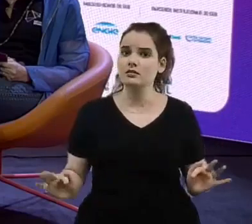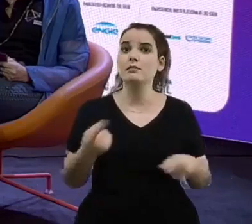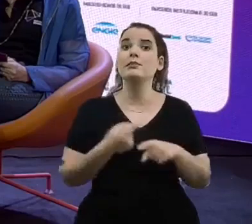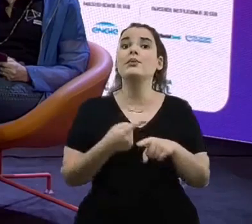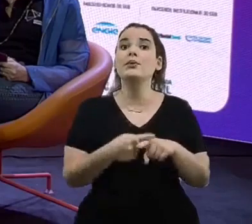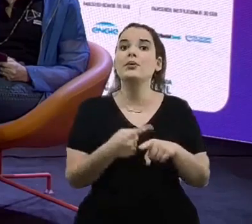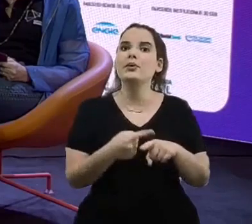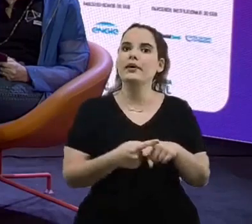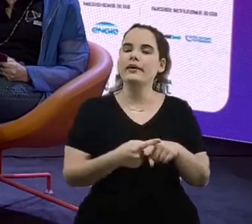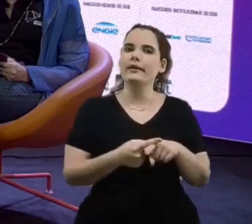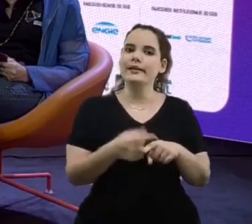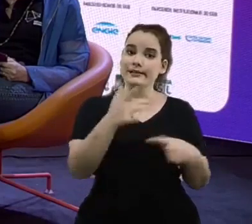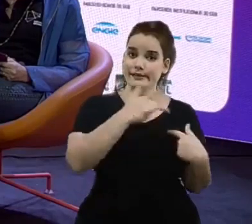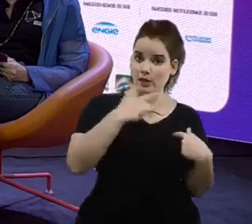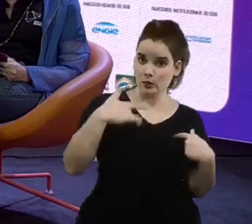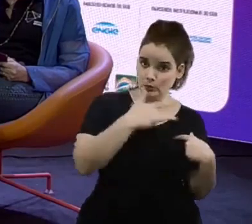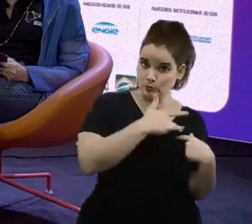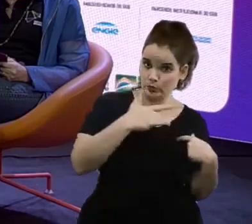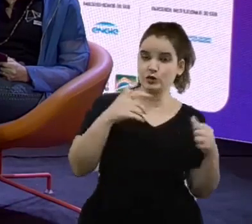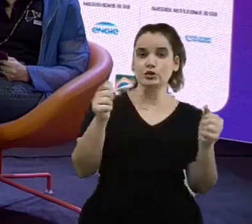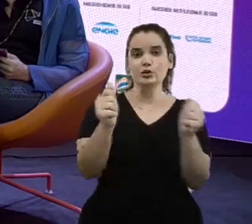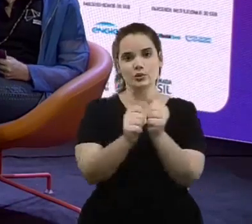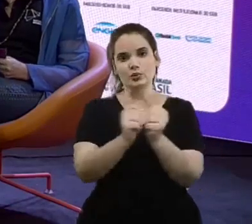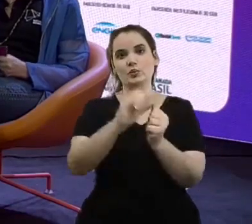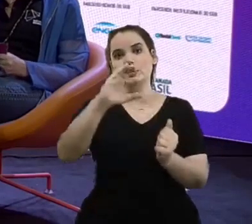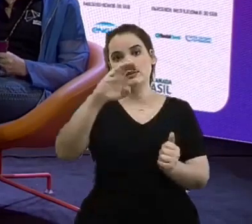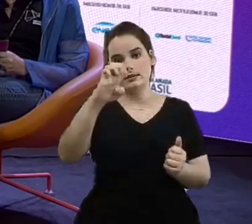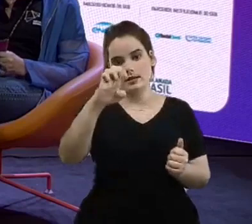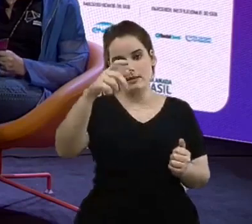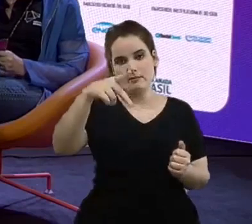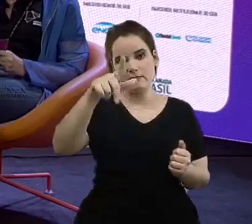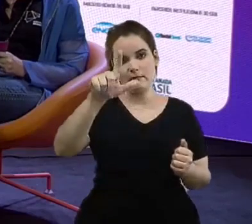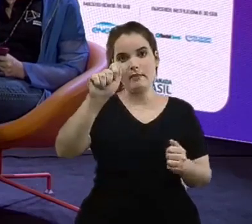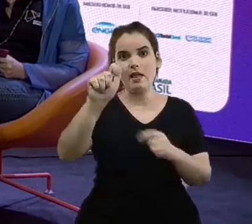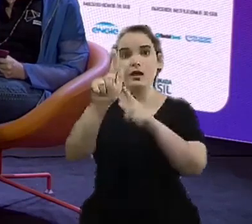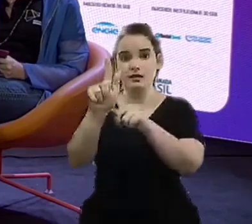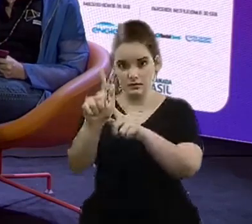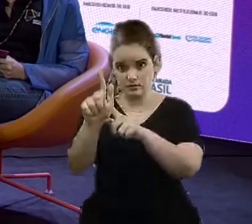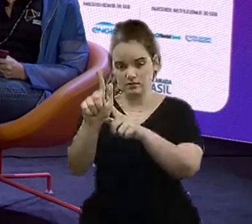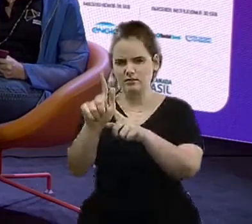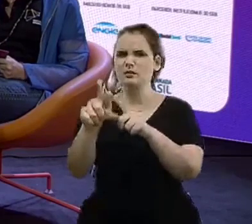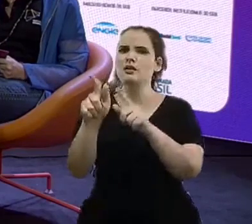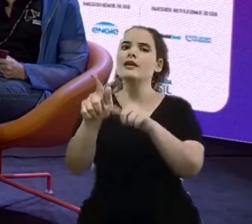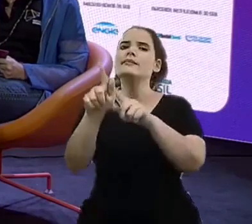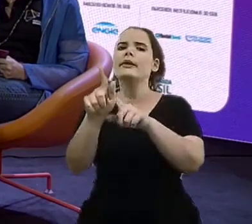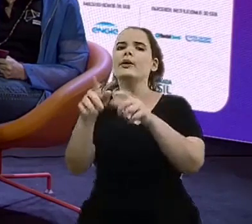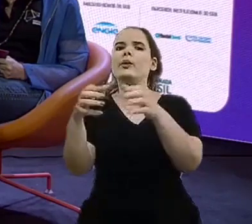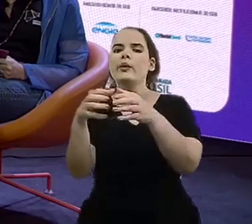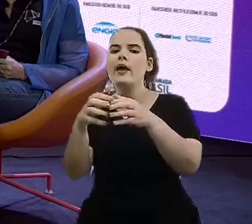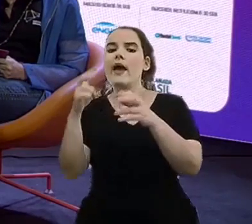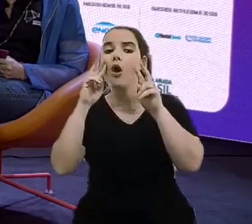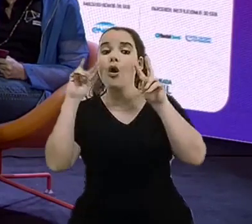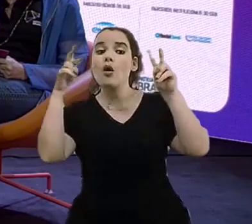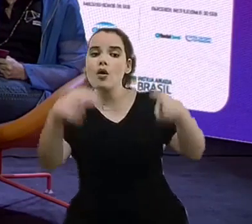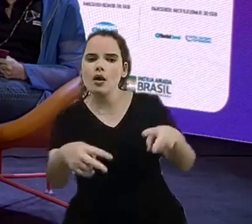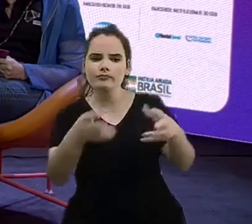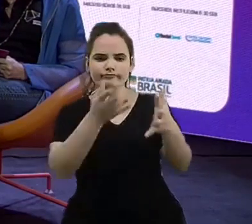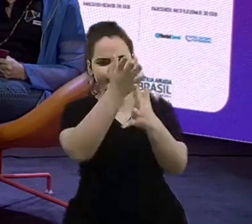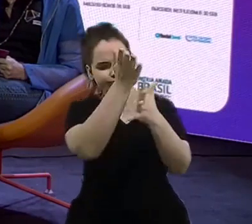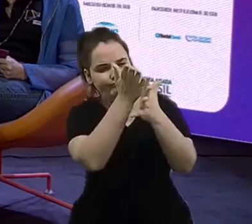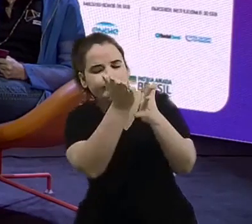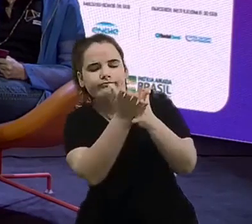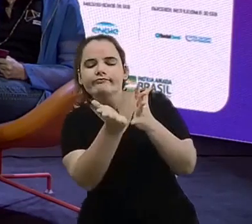com a CEPLAG. Eu acho que esse olhar que a CEPLAG traz, né, de transversal, e aí em Minas a gente tinha, né,